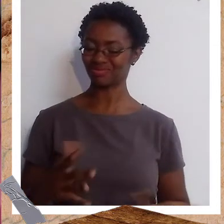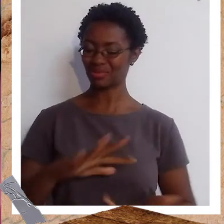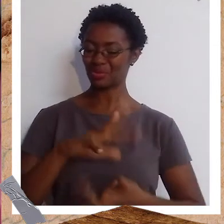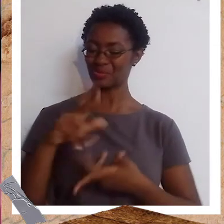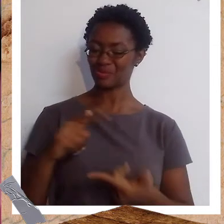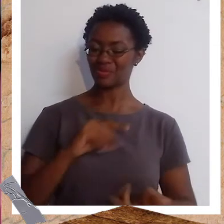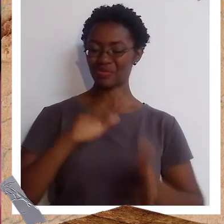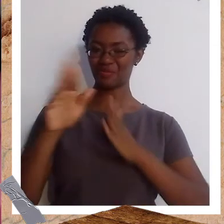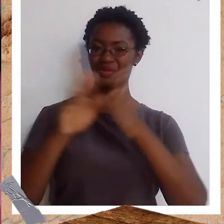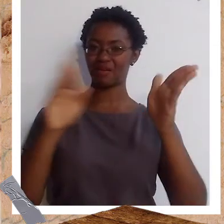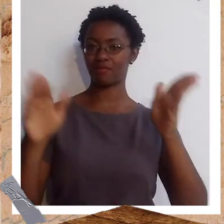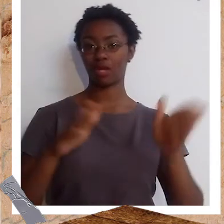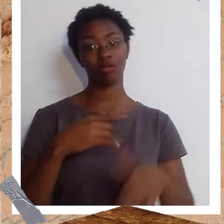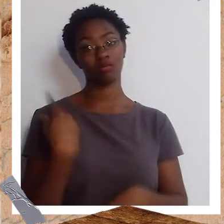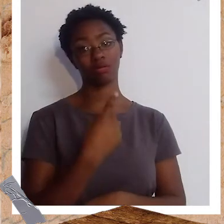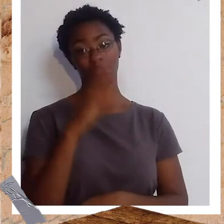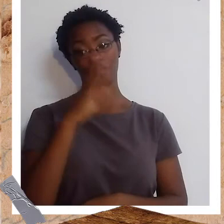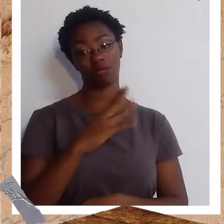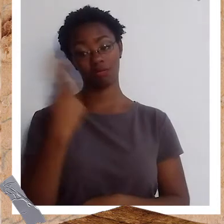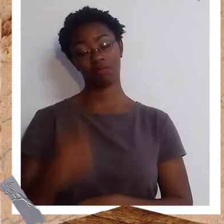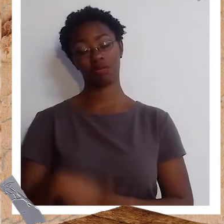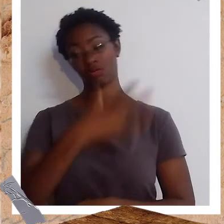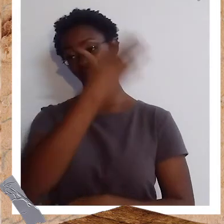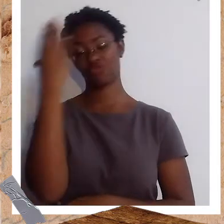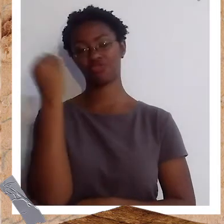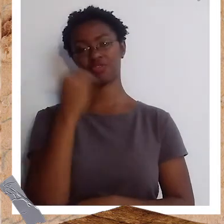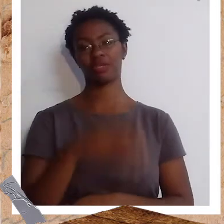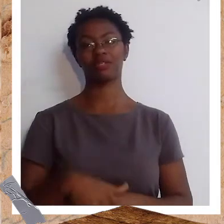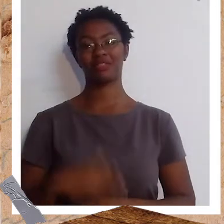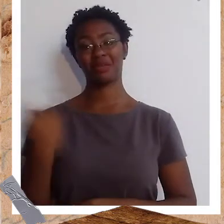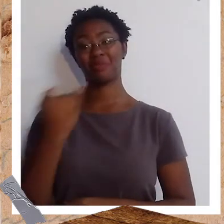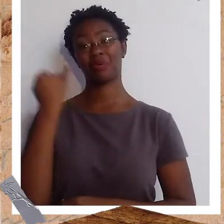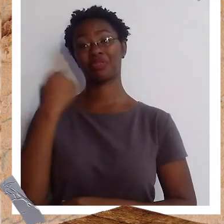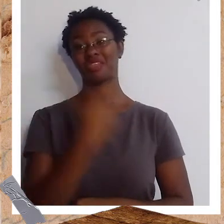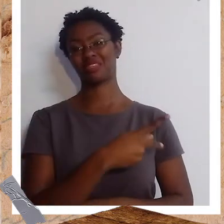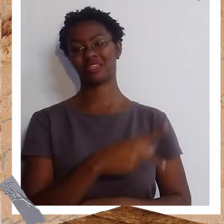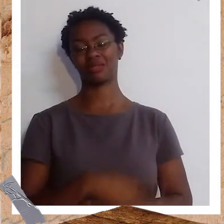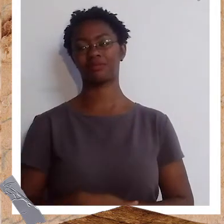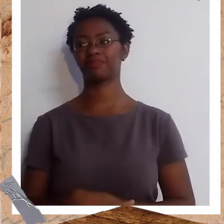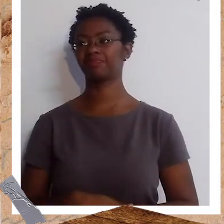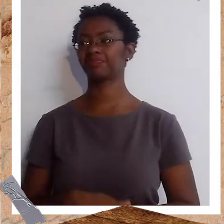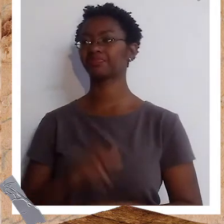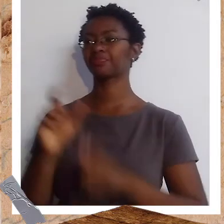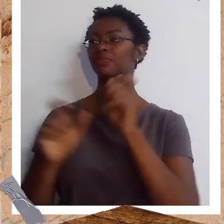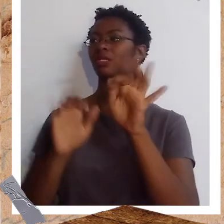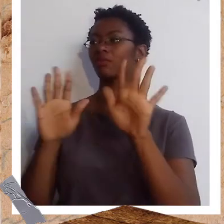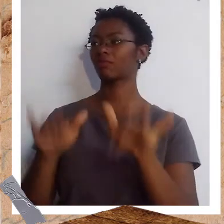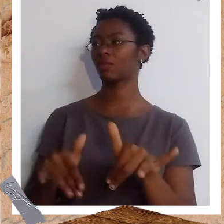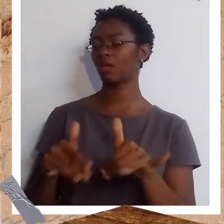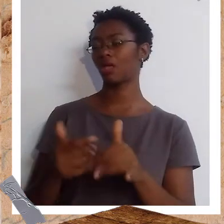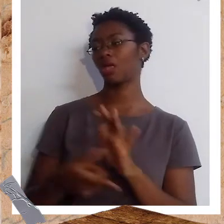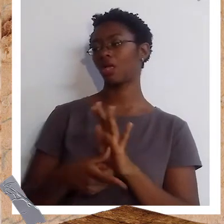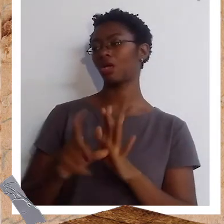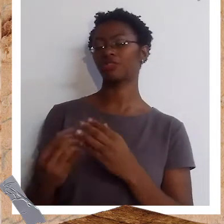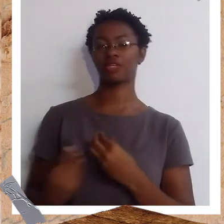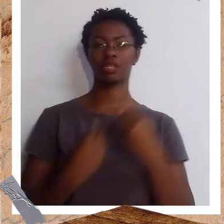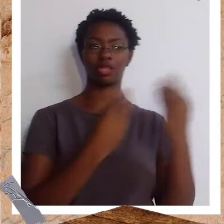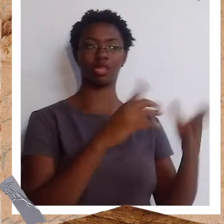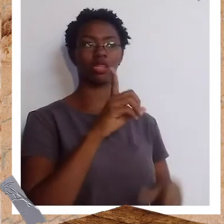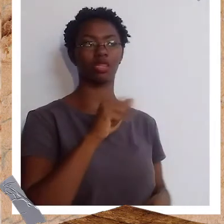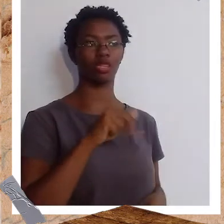essa faceta aqui no Brasil, da importância dessa autora. Palavras finais, Hélio, antes da gente passar para a